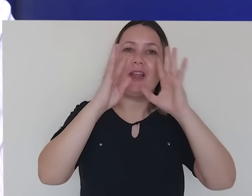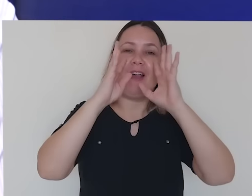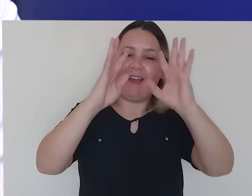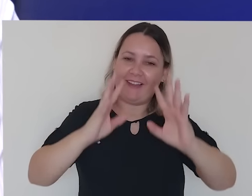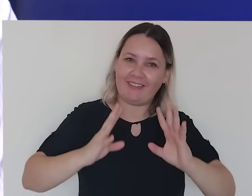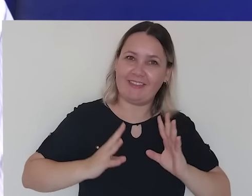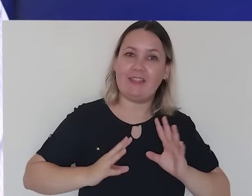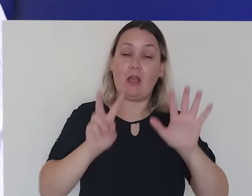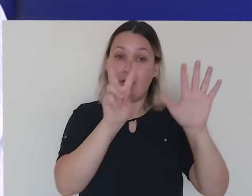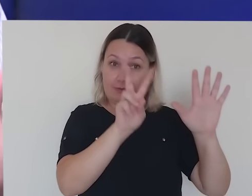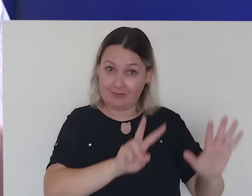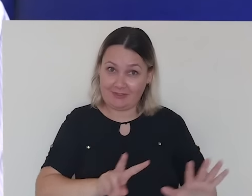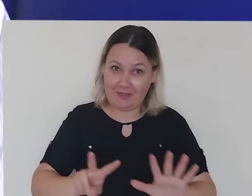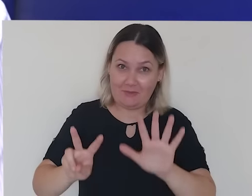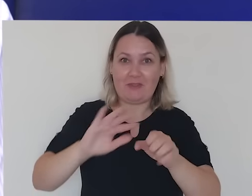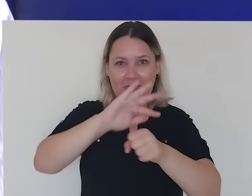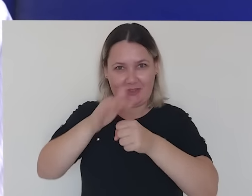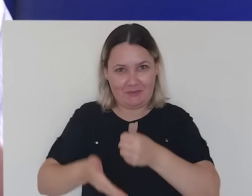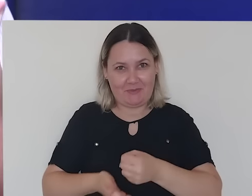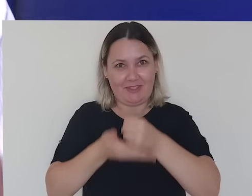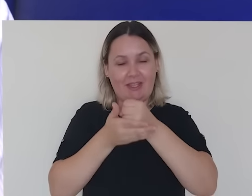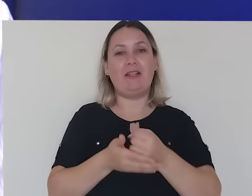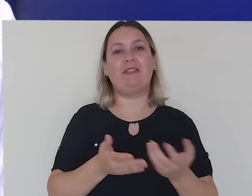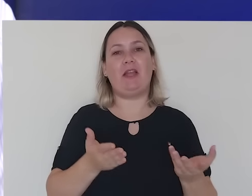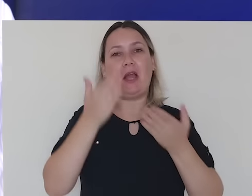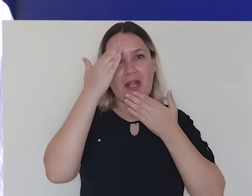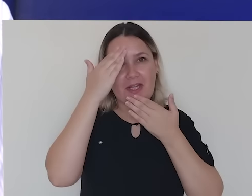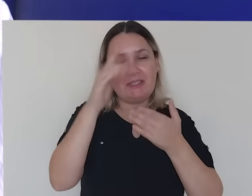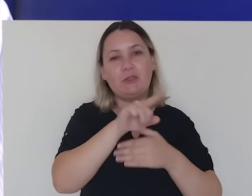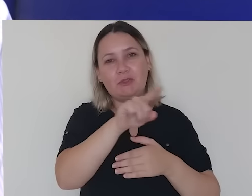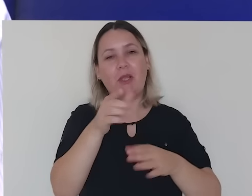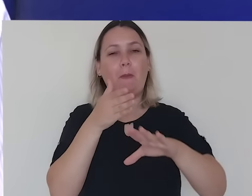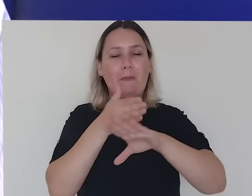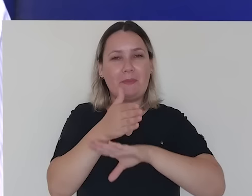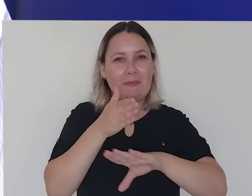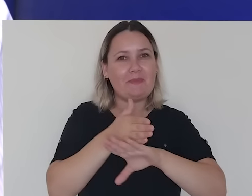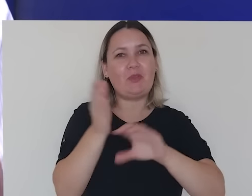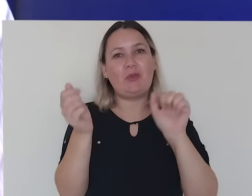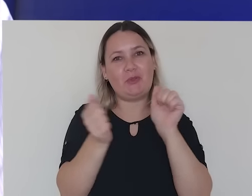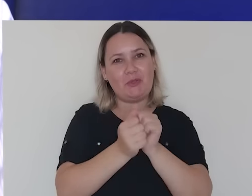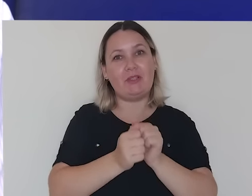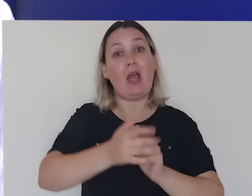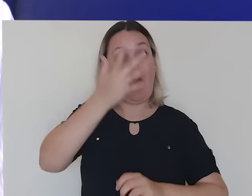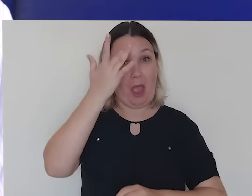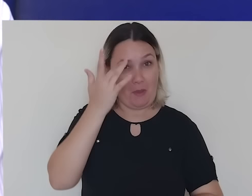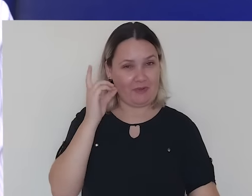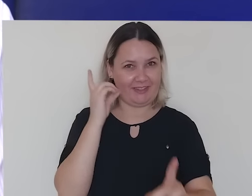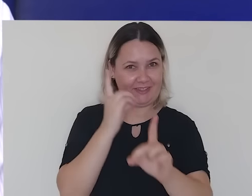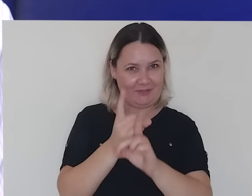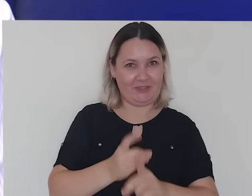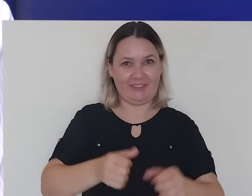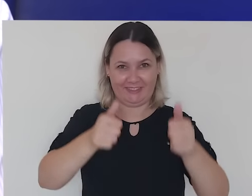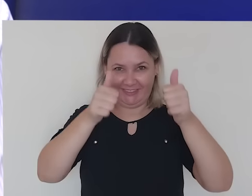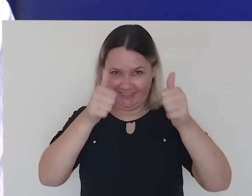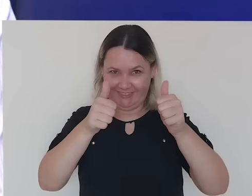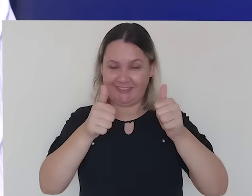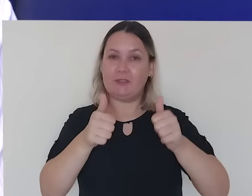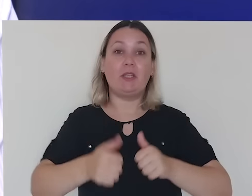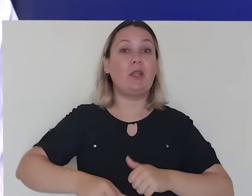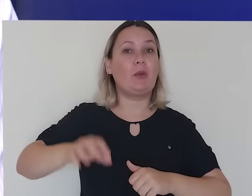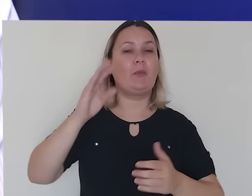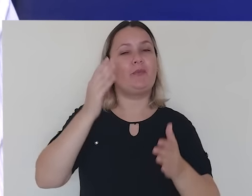nossa semana da sustentabilidade fiquem conosco Agradeço também a participação de cada um de vocês e nos vemos amanhã na nossa próxima programação